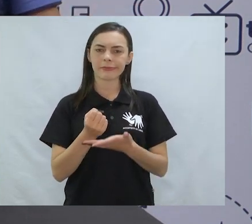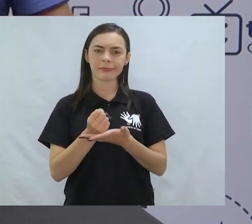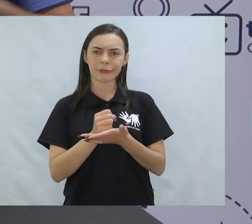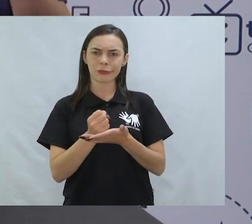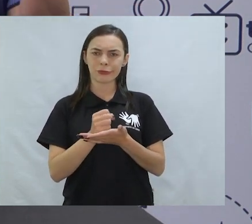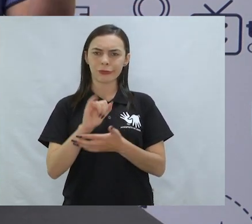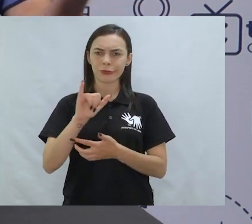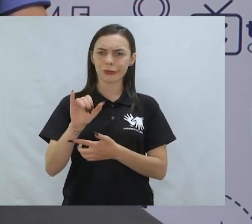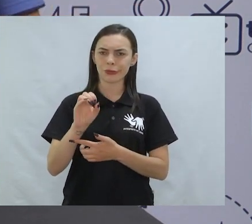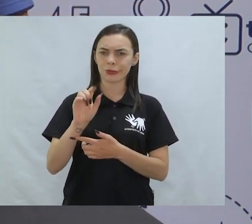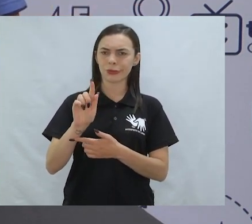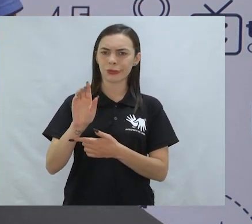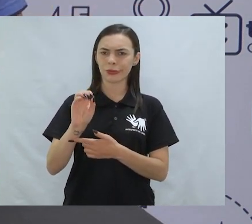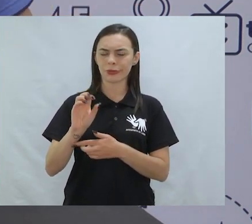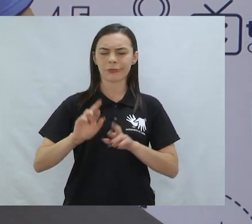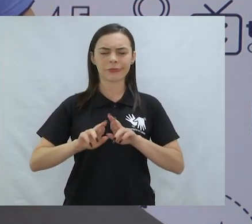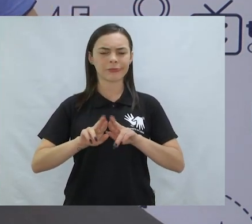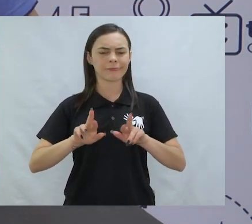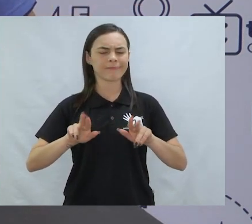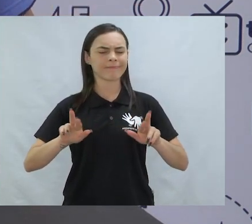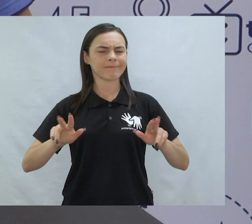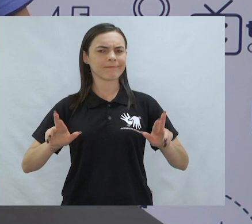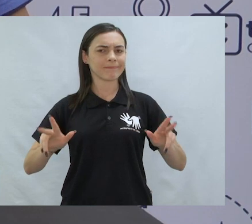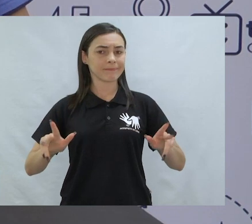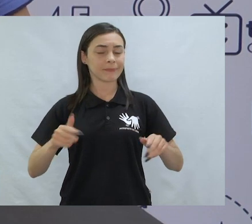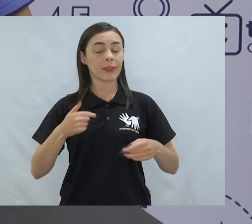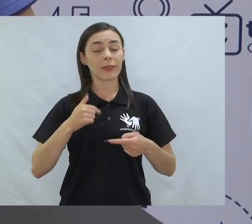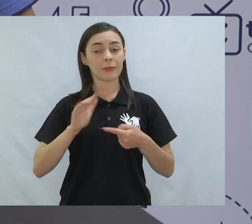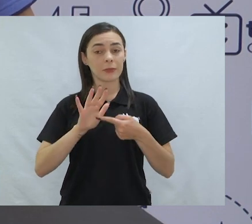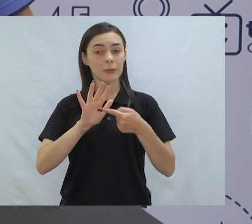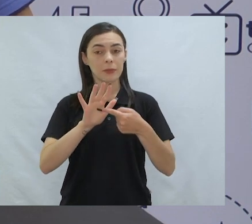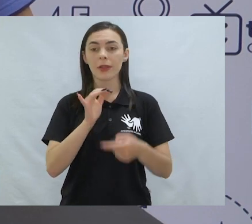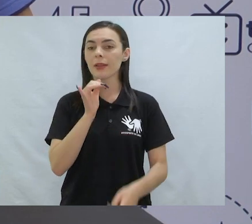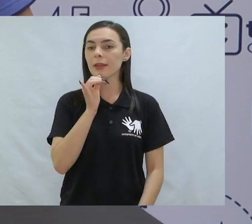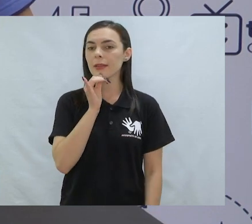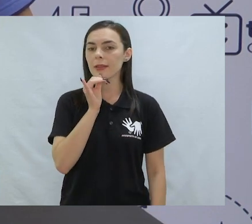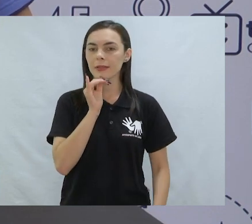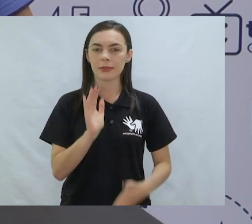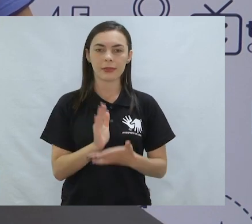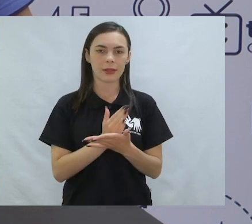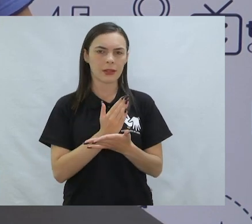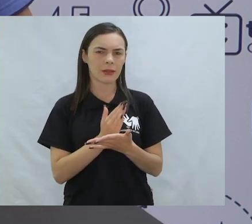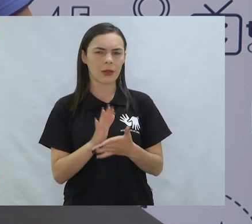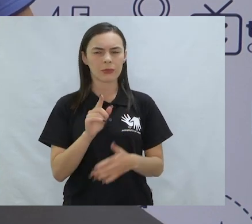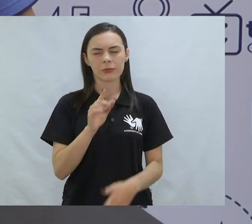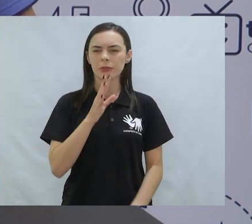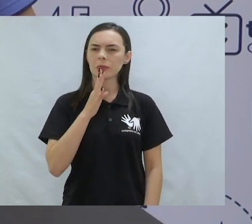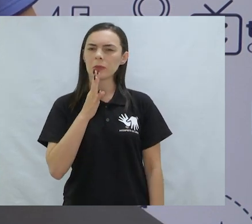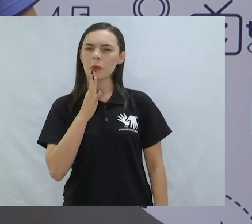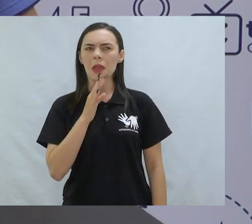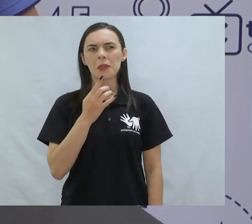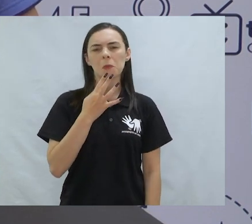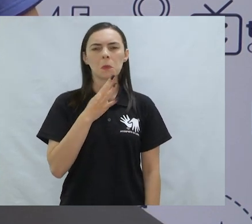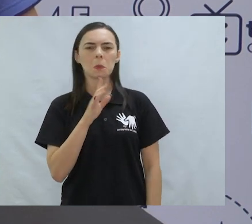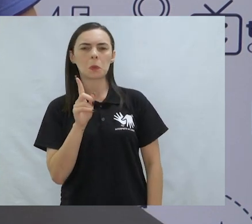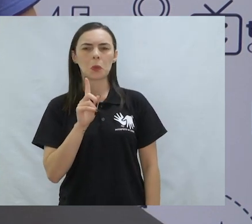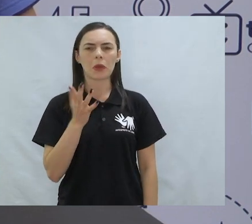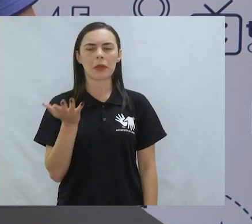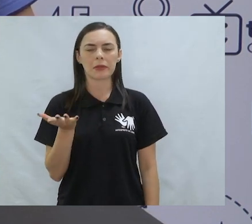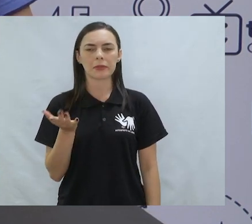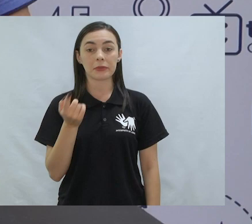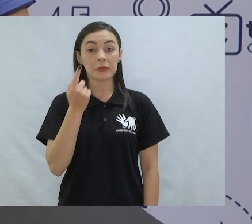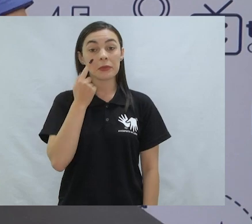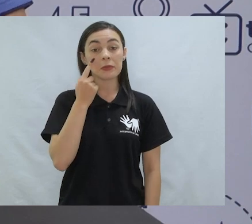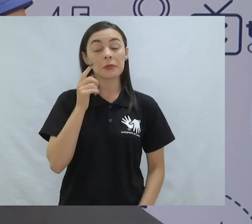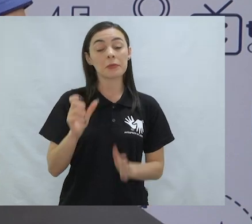Existem diferentes tipos de jogos. A professora trouxe alguns jogos aqui para ver se você conhece. Vamos ver qual